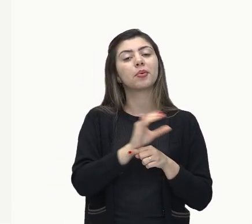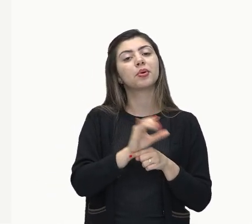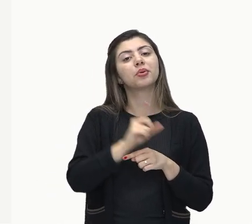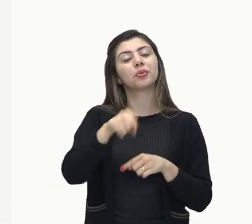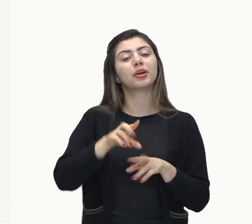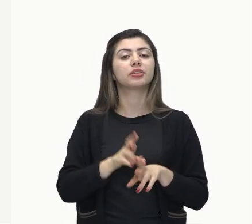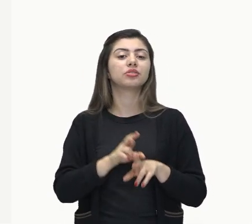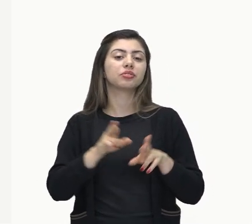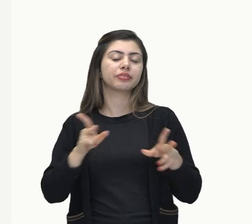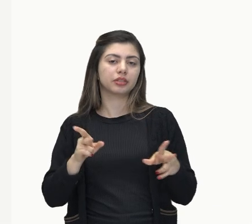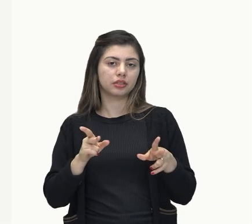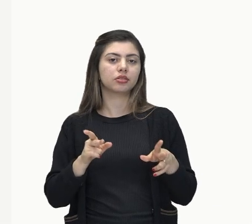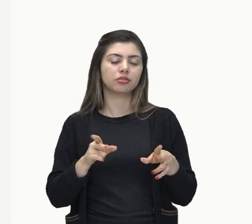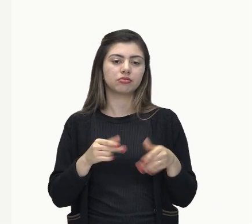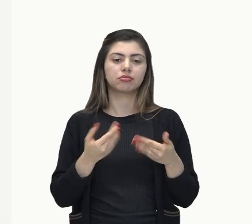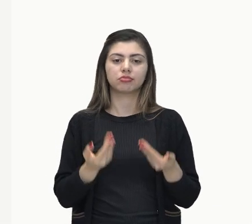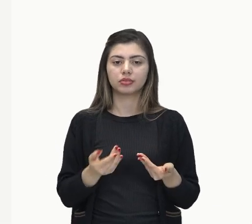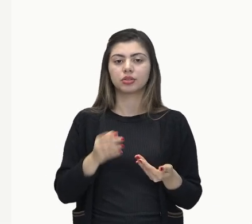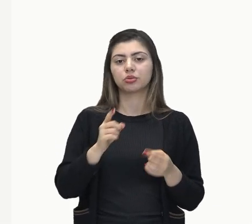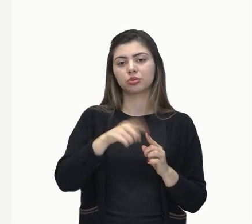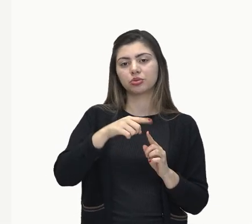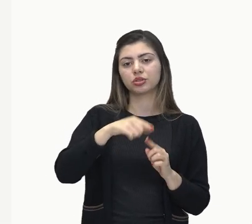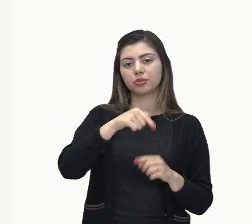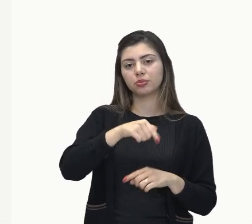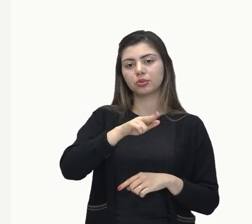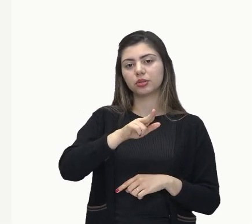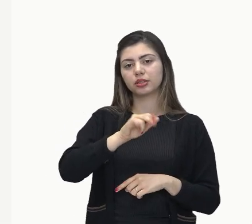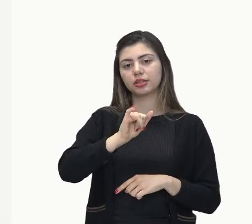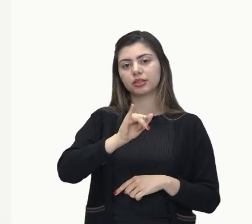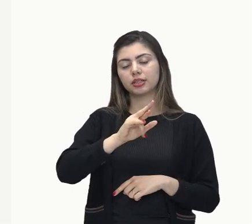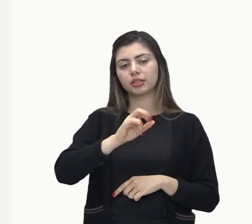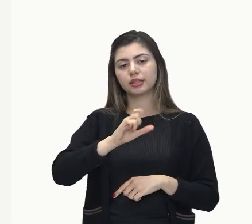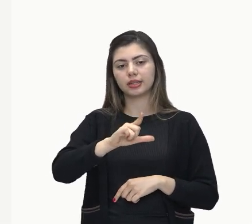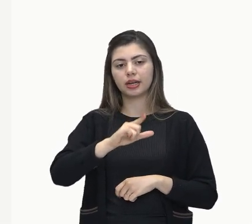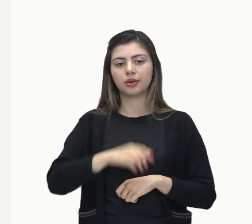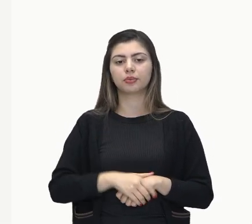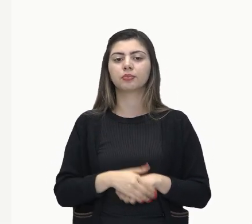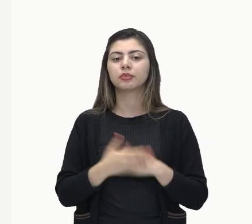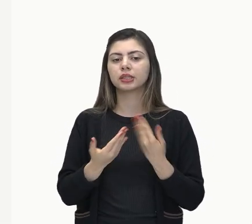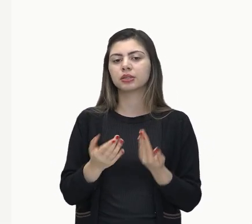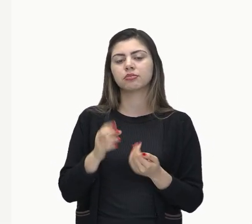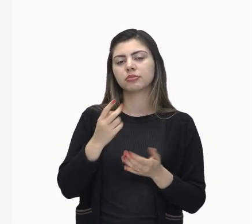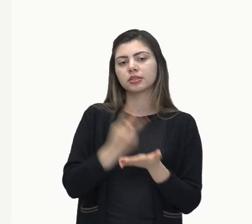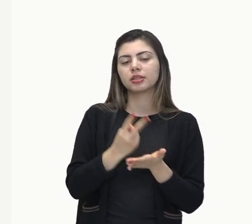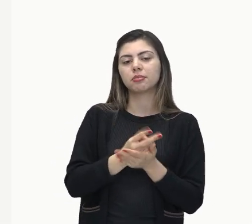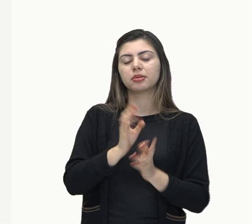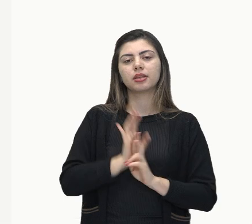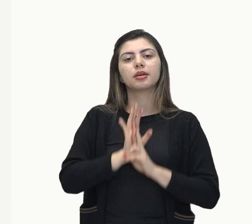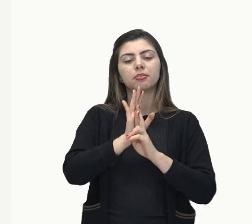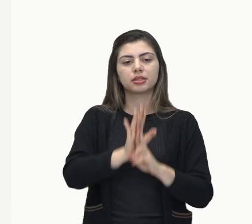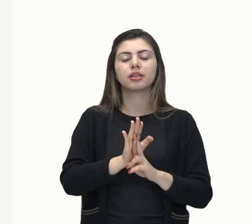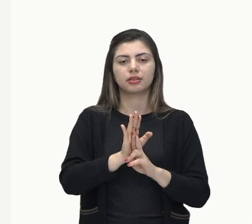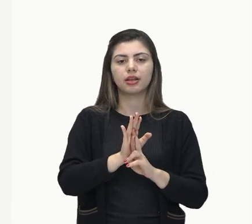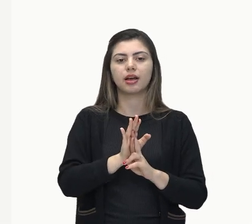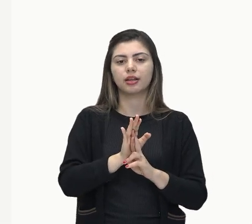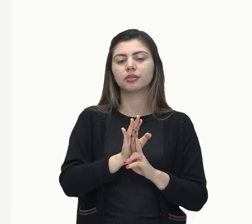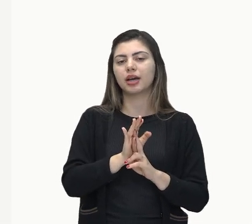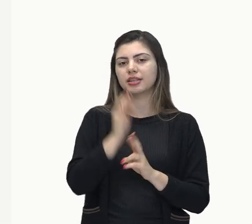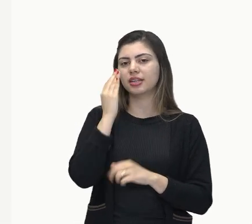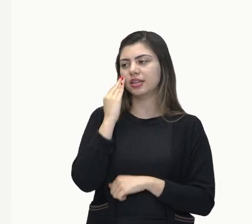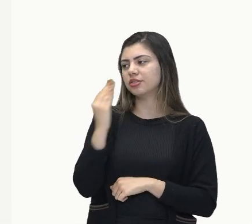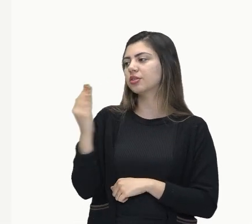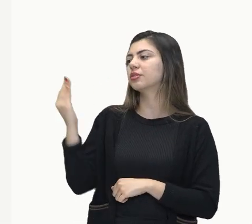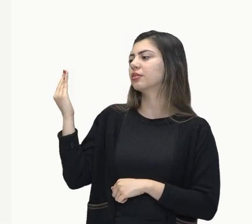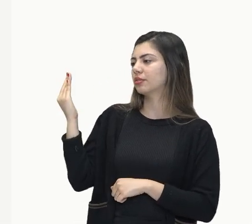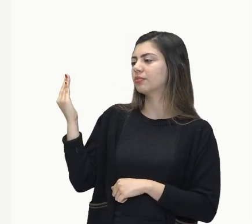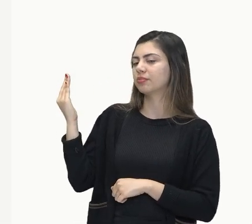assimétrico. É um carbono quiral. E aí a gente pode representar, geralmente vem representado por um asterístico. Na